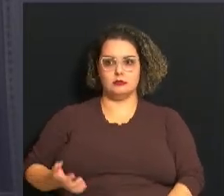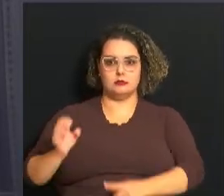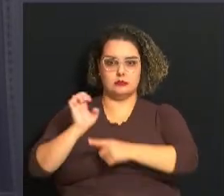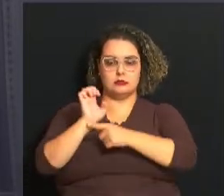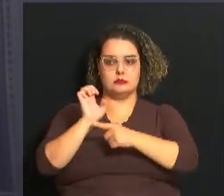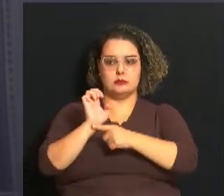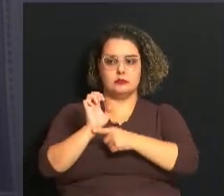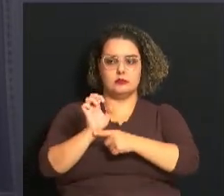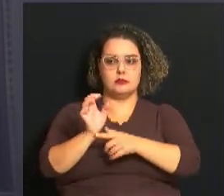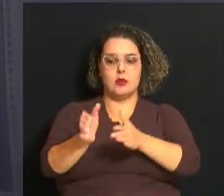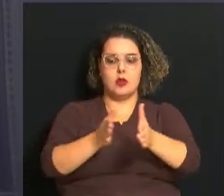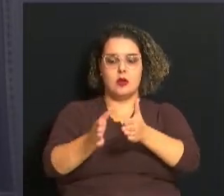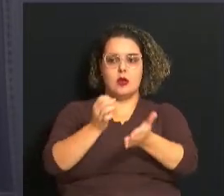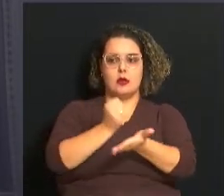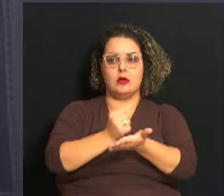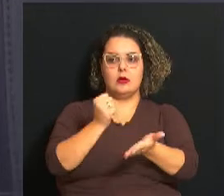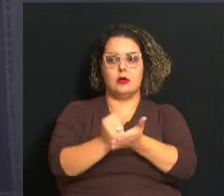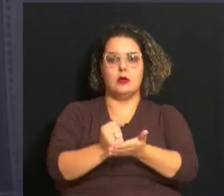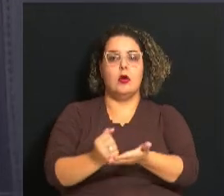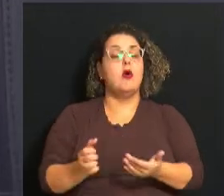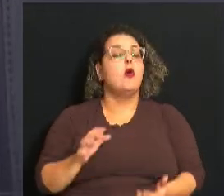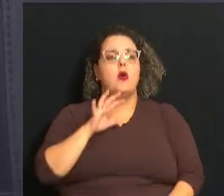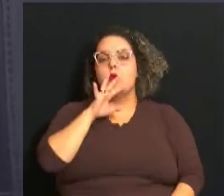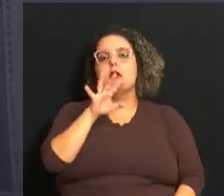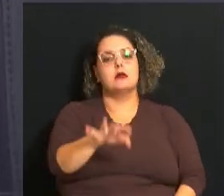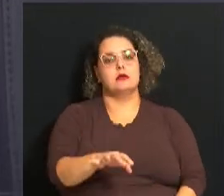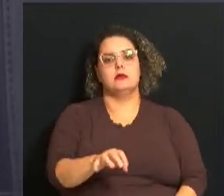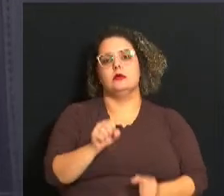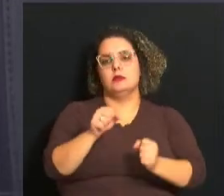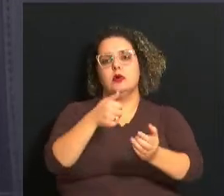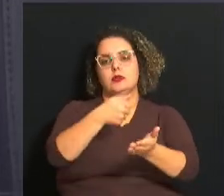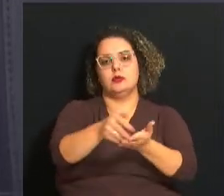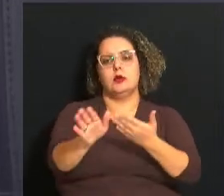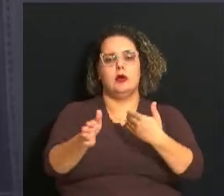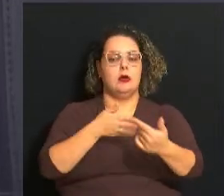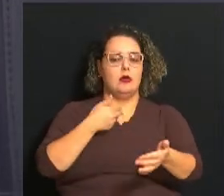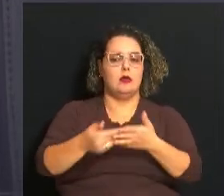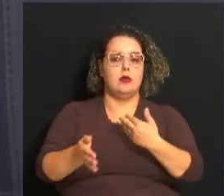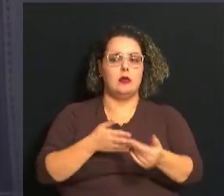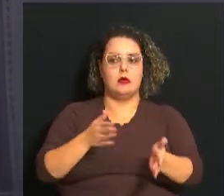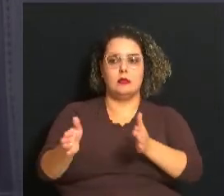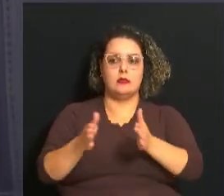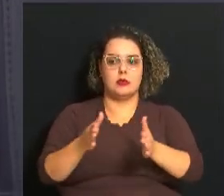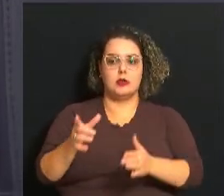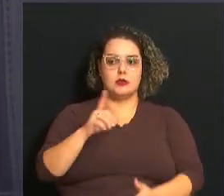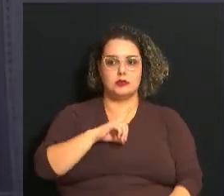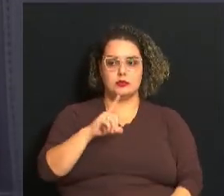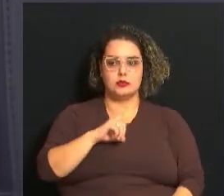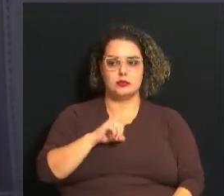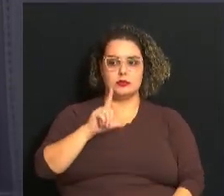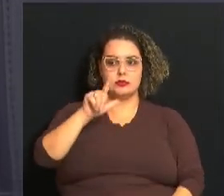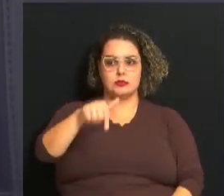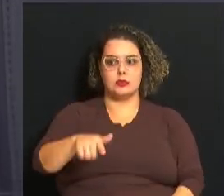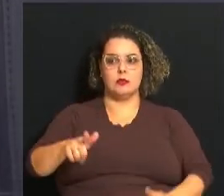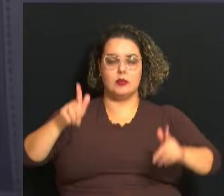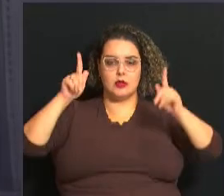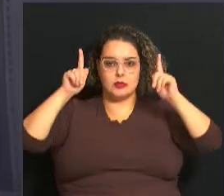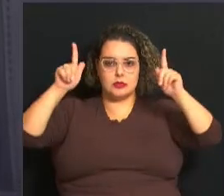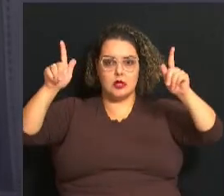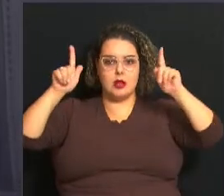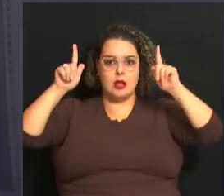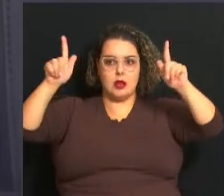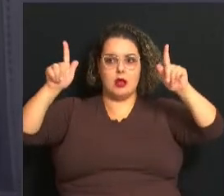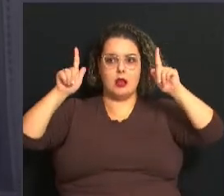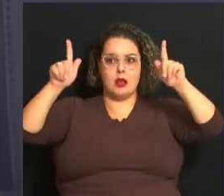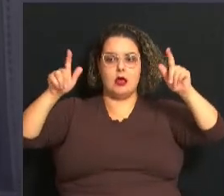acerto Ultra precarizados e que podem ser demitidos a qualquer momento nós tivemos após a ver a